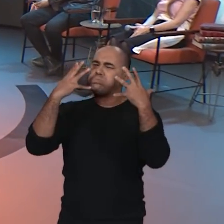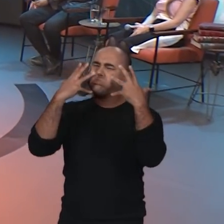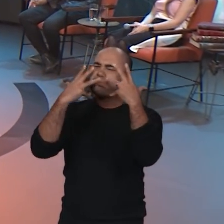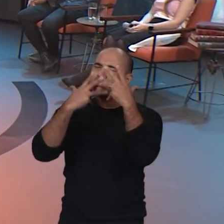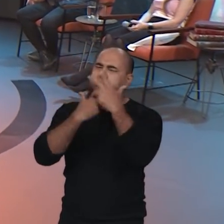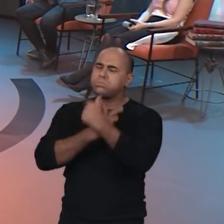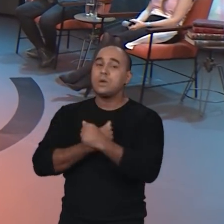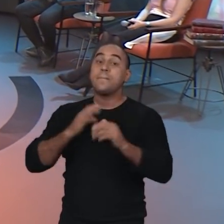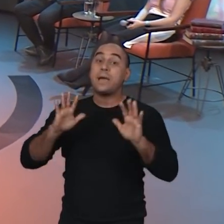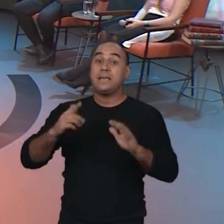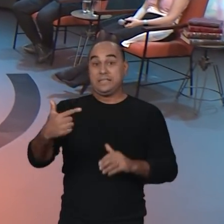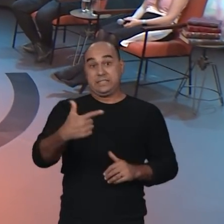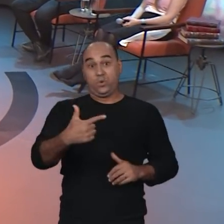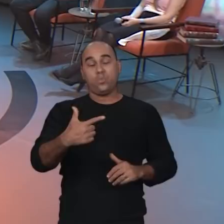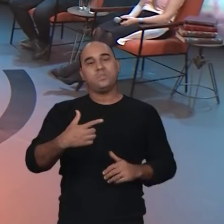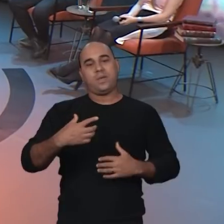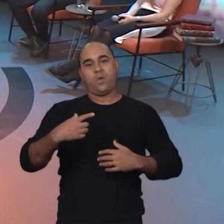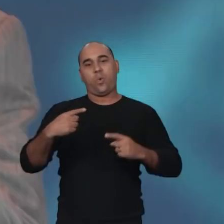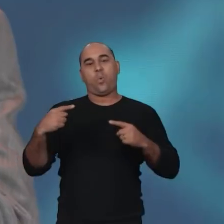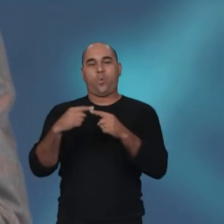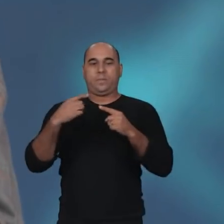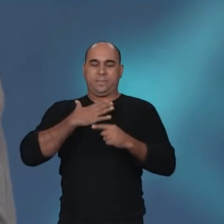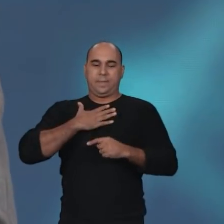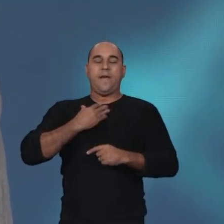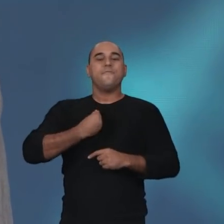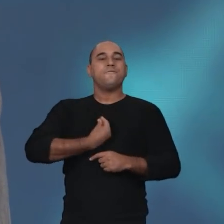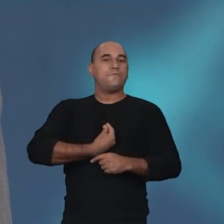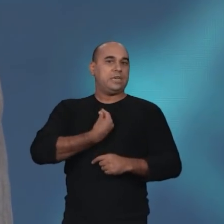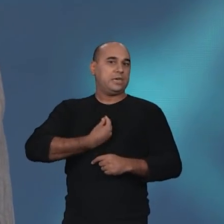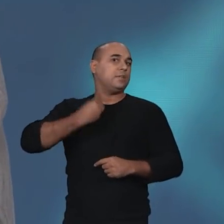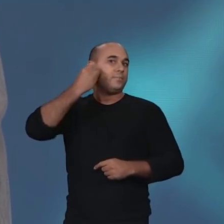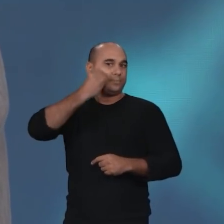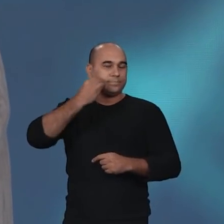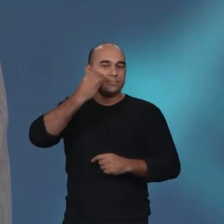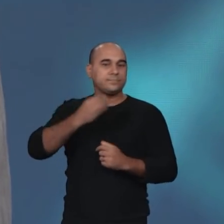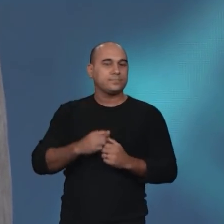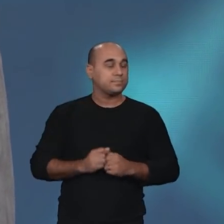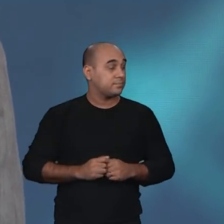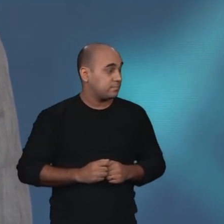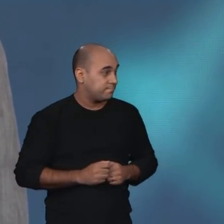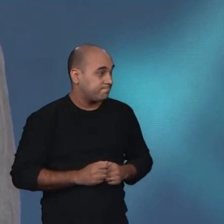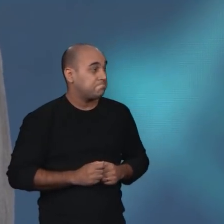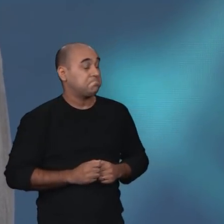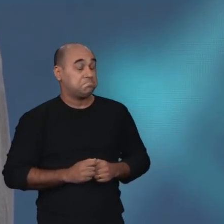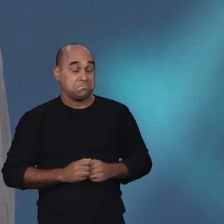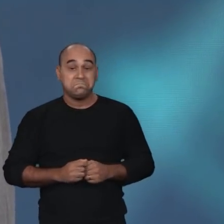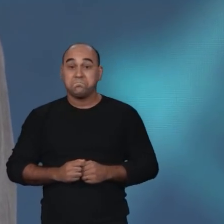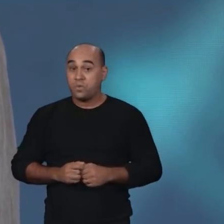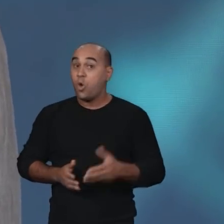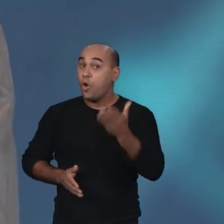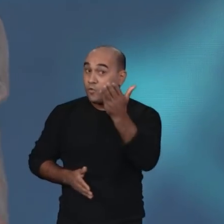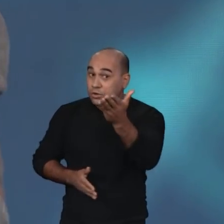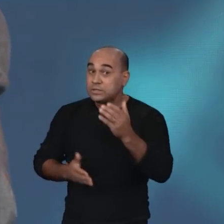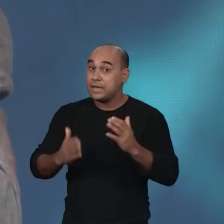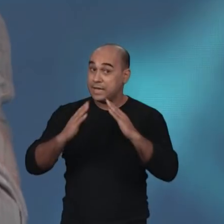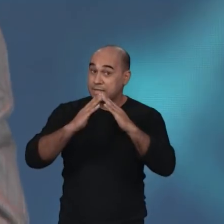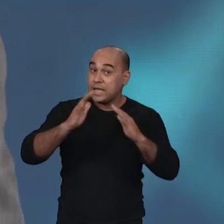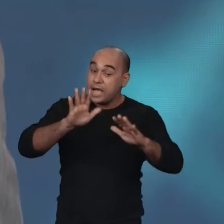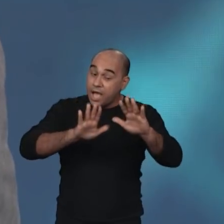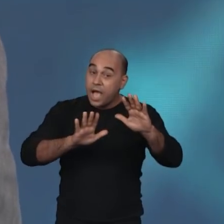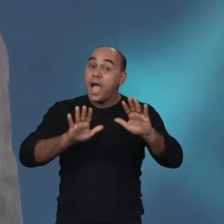tem algo a ver com a minha vida. Tá bom? Muito bem, então você aí de casa, fique aguardando e acompanhe todo o programa, porque